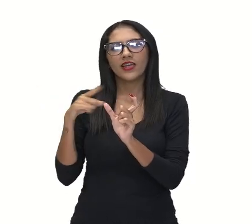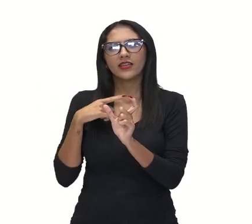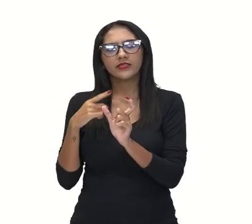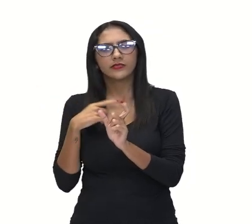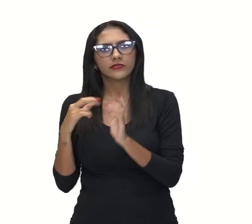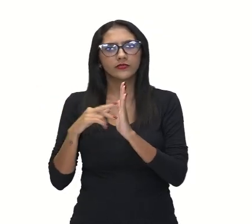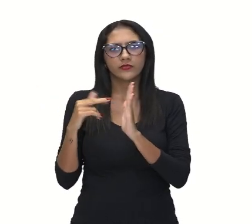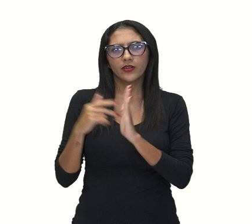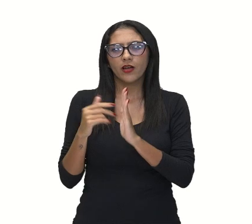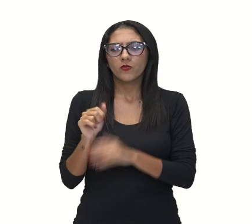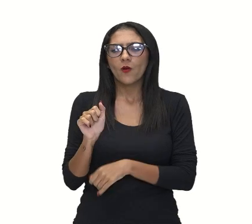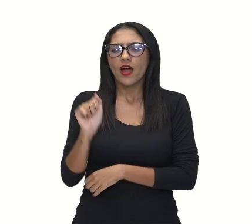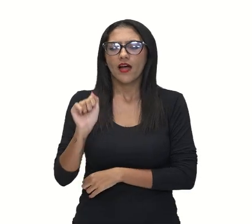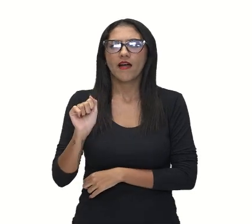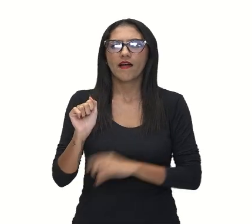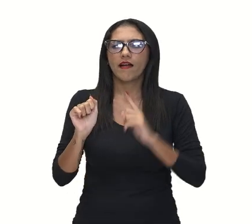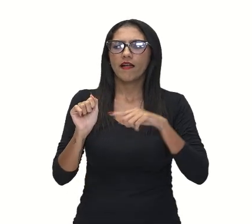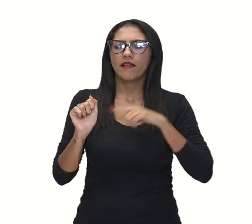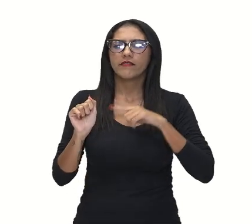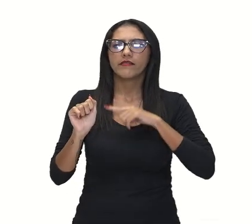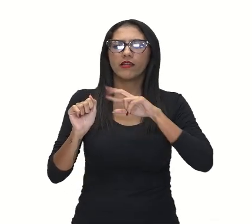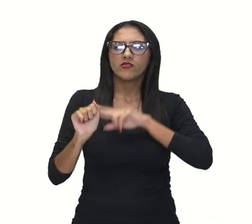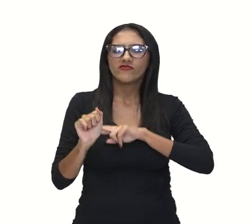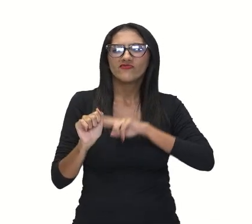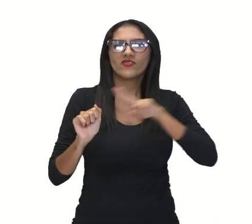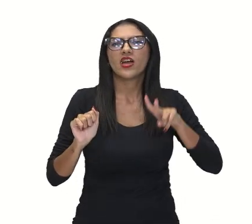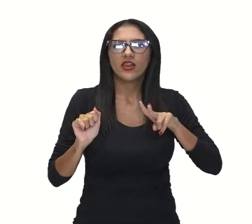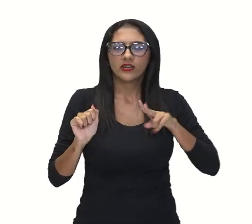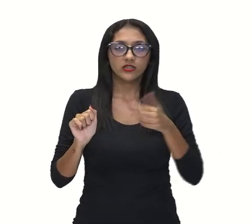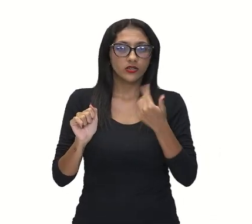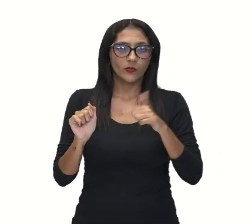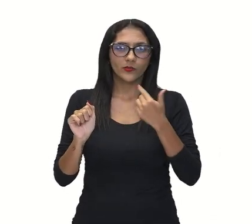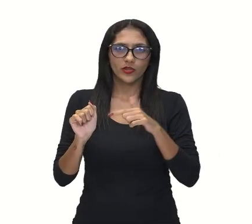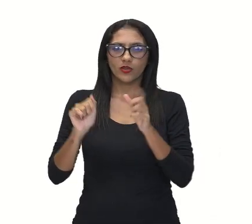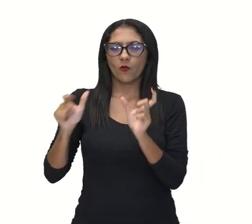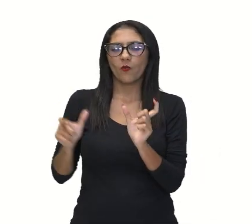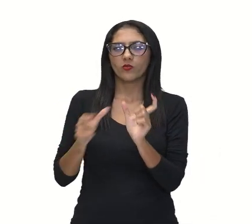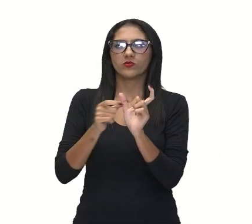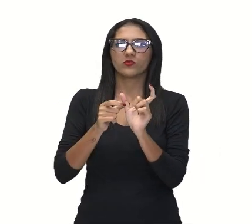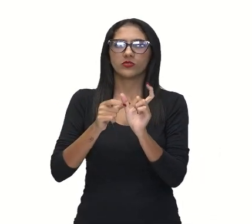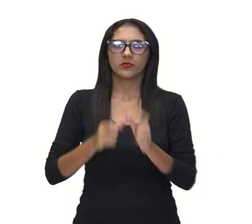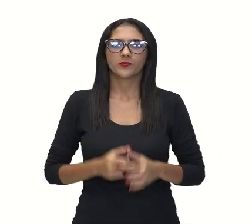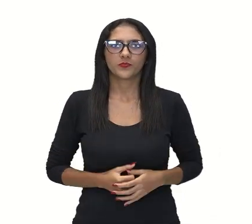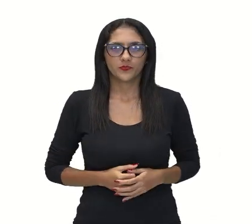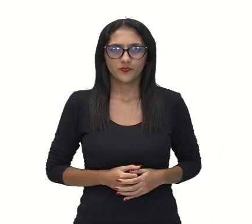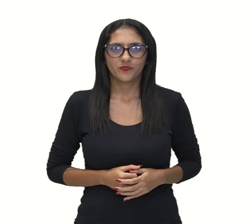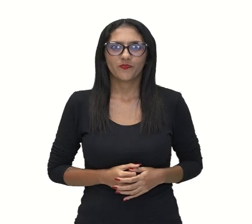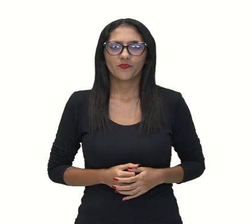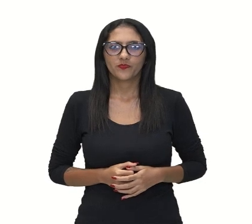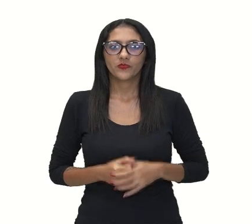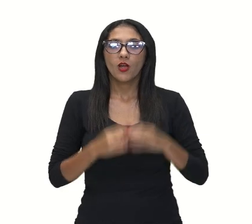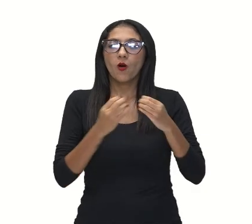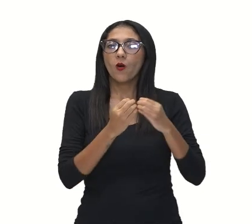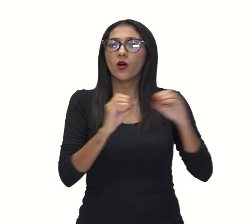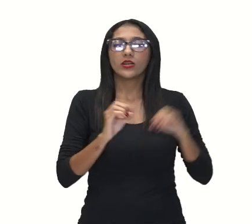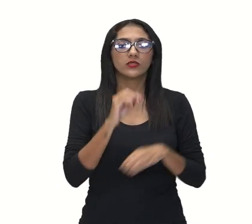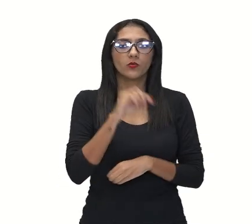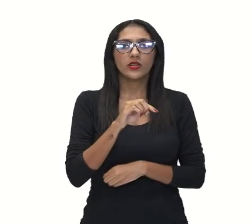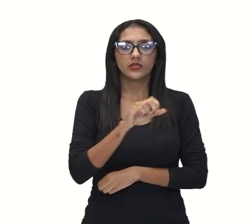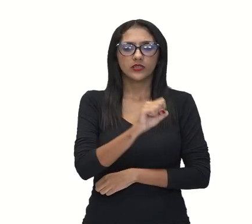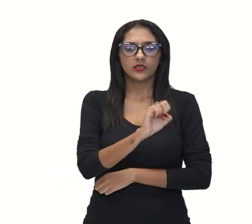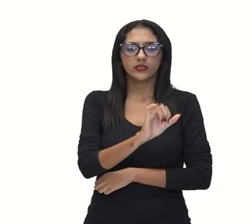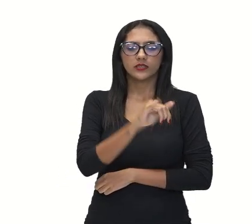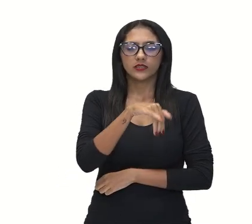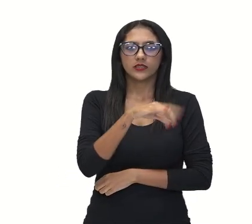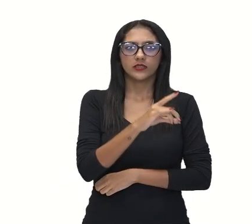negação, então ele traz a ideia de sem conjunção. As orações coordenadas sindéticas, pessoal,